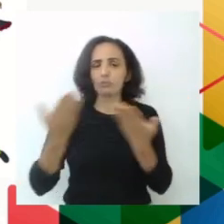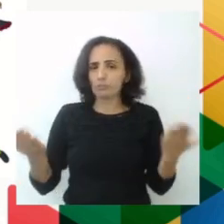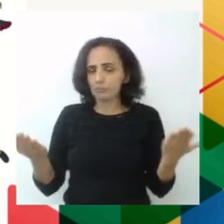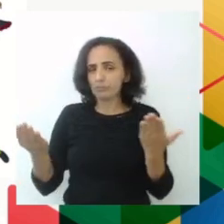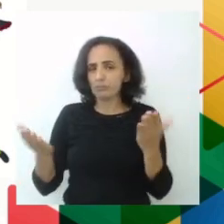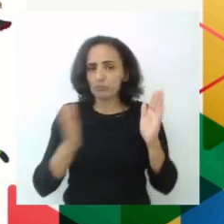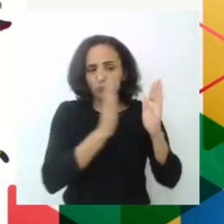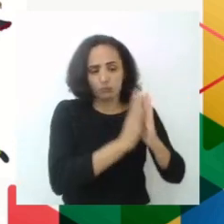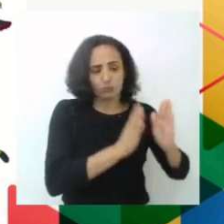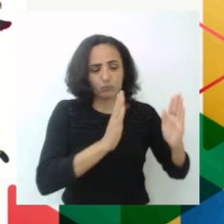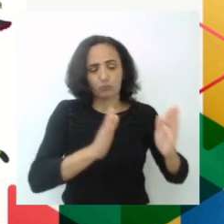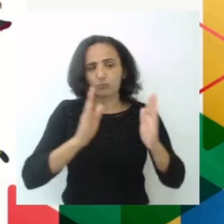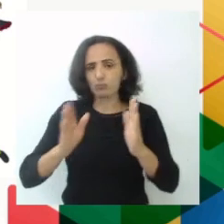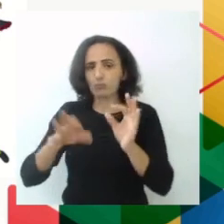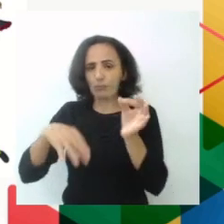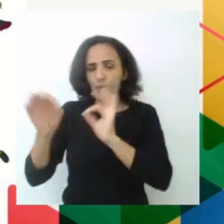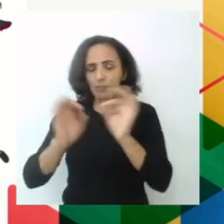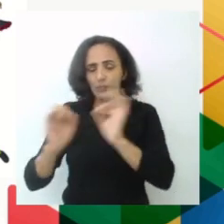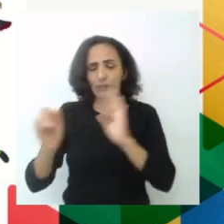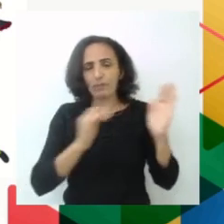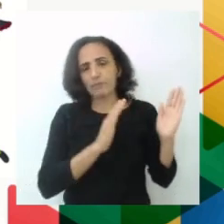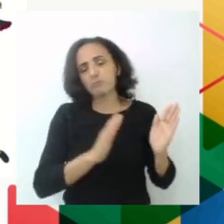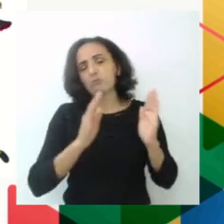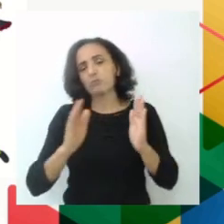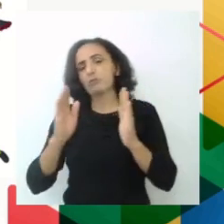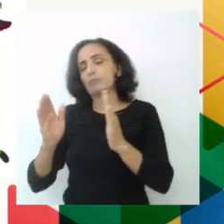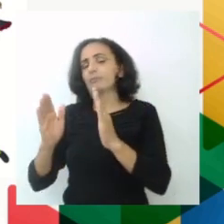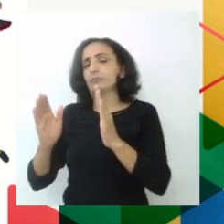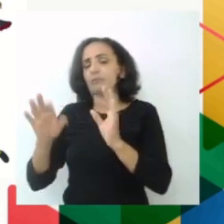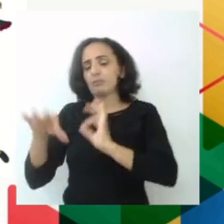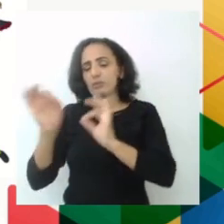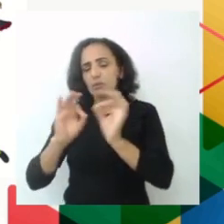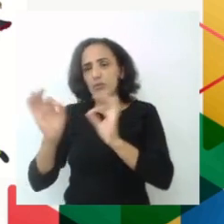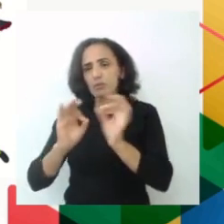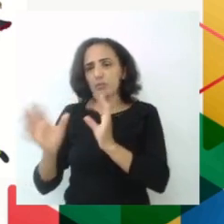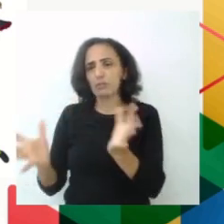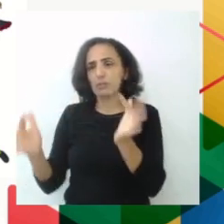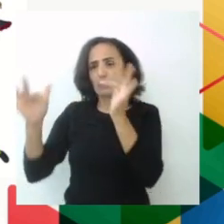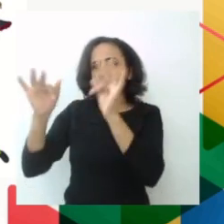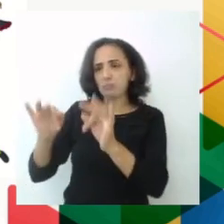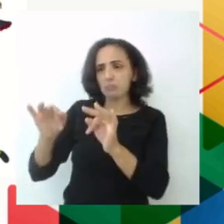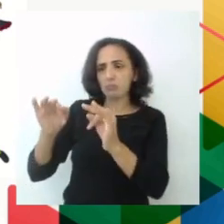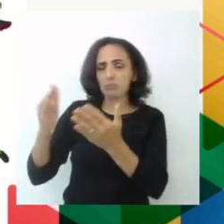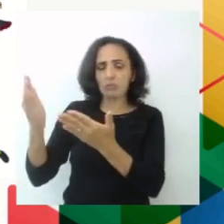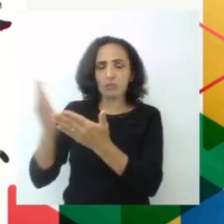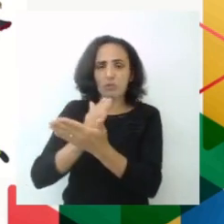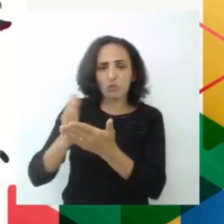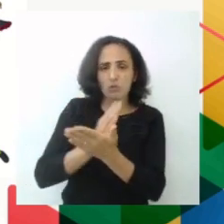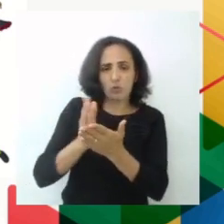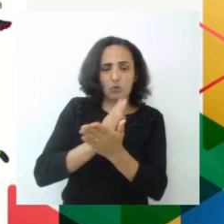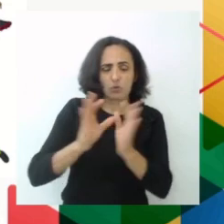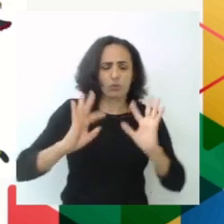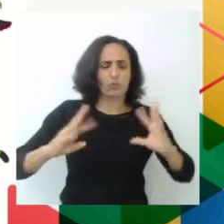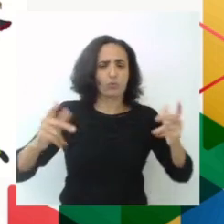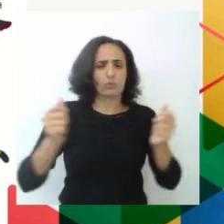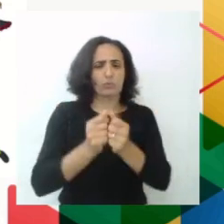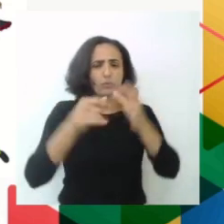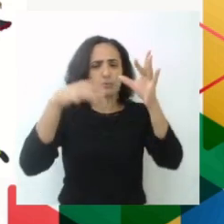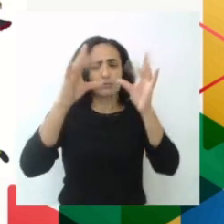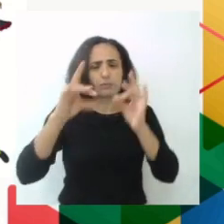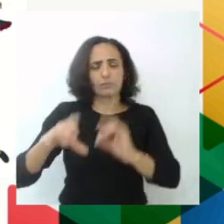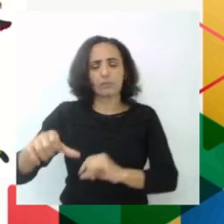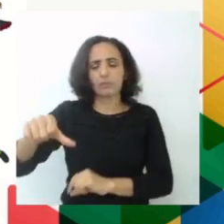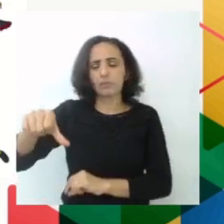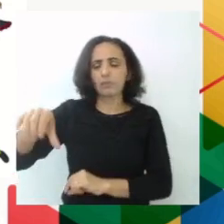né? Então, a ordem da chamada interfere no resultado final e, portanto, um problema de arranjo. Nesse caso aí, serão